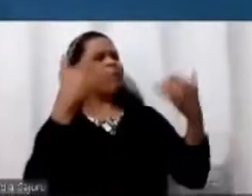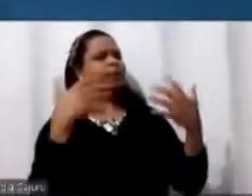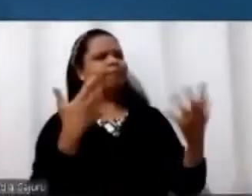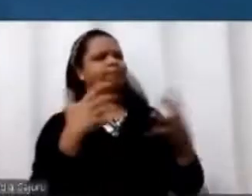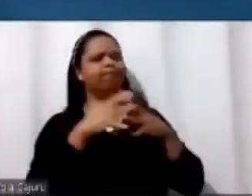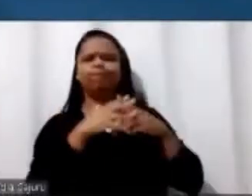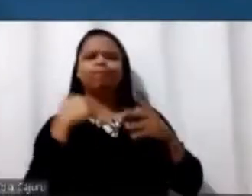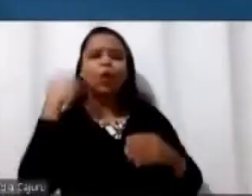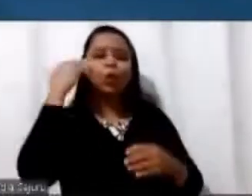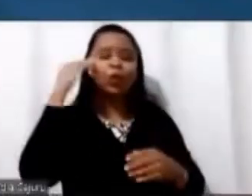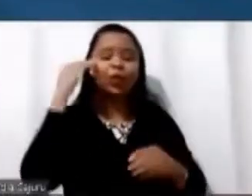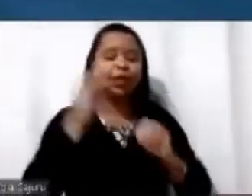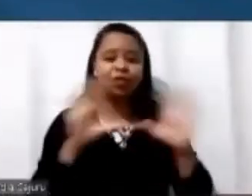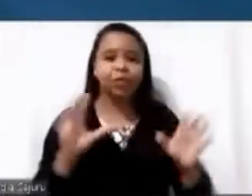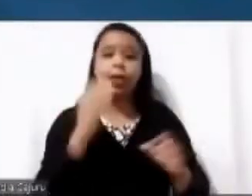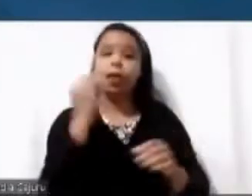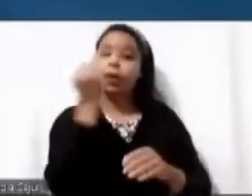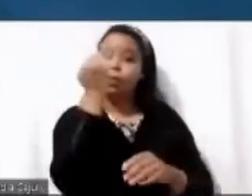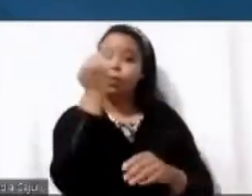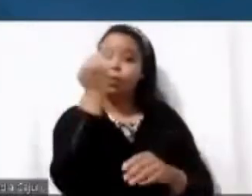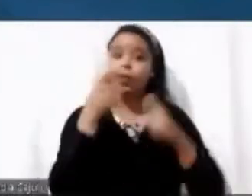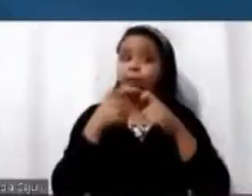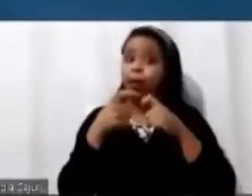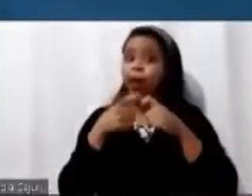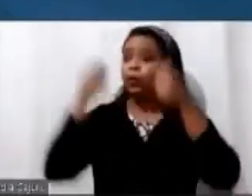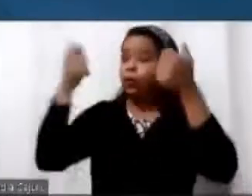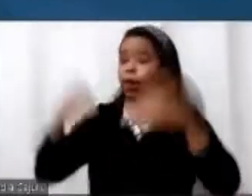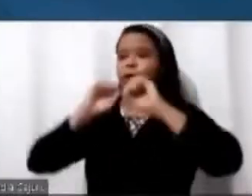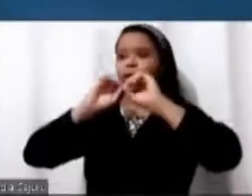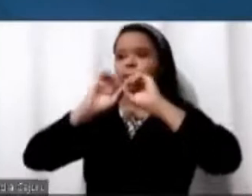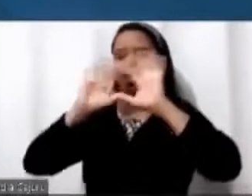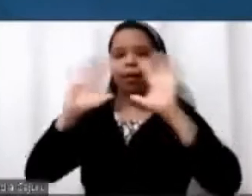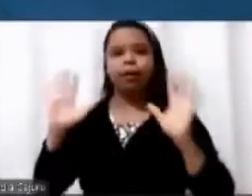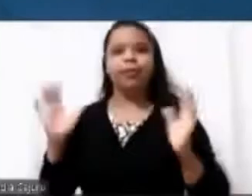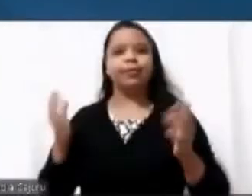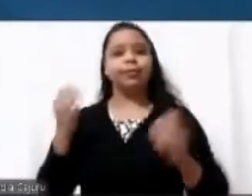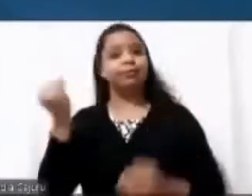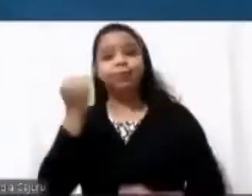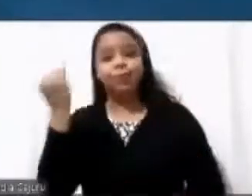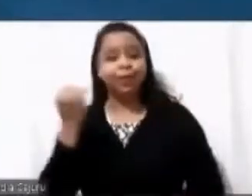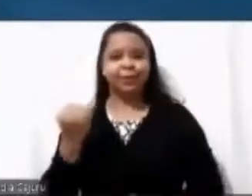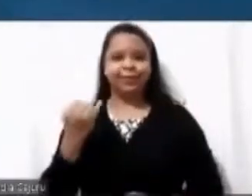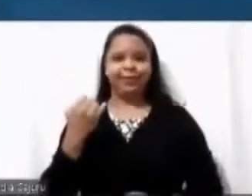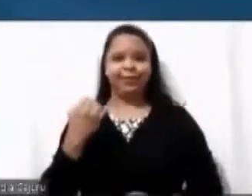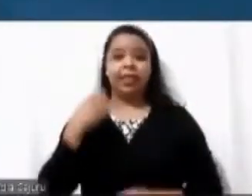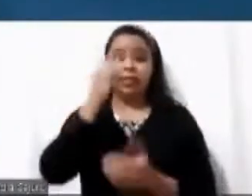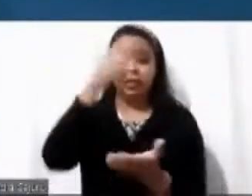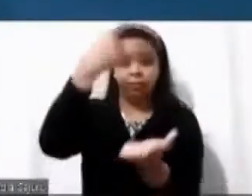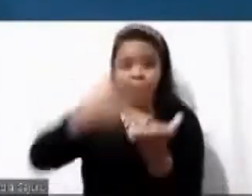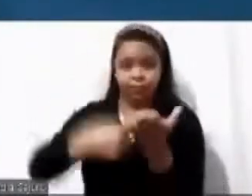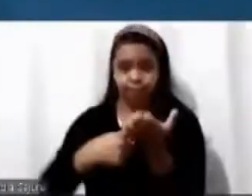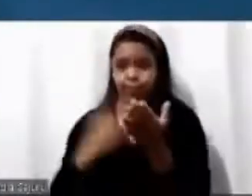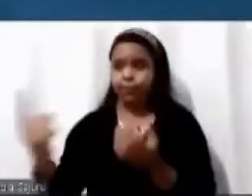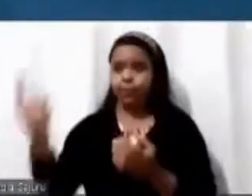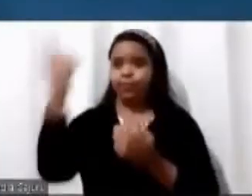minuciosa, dependendo, né, do grau de instrução do paciente, de uma forma que ele saia do consultório ciente exatamente de